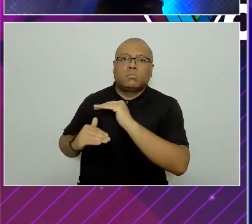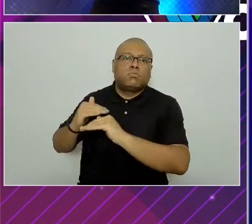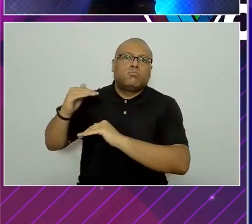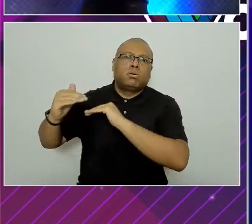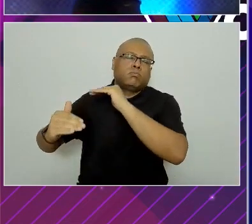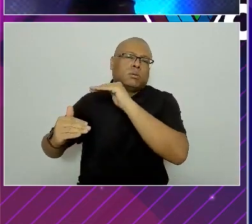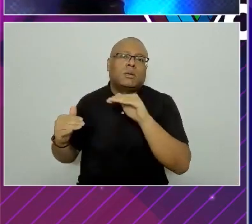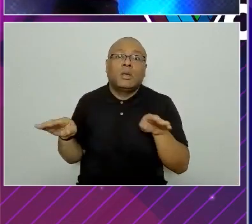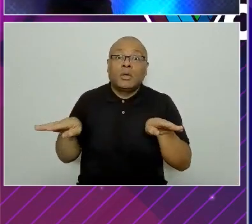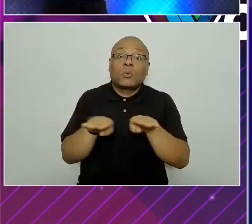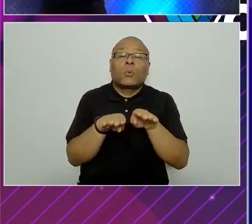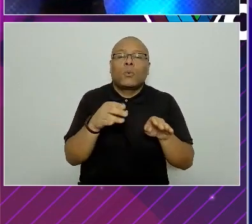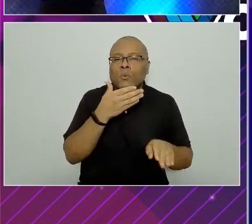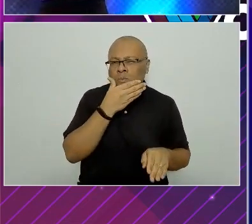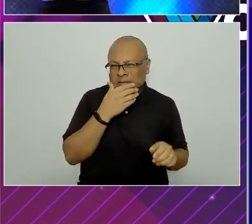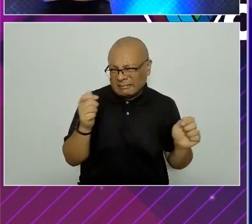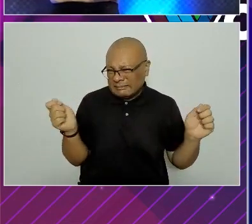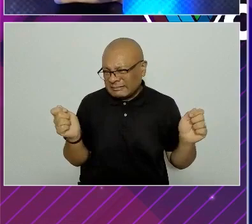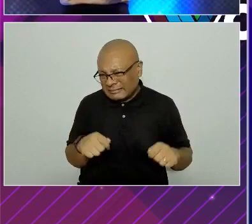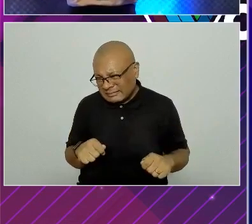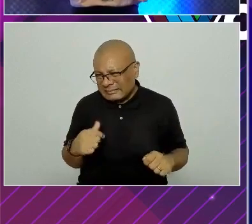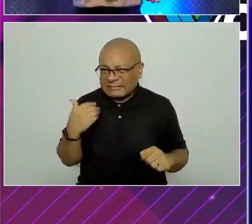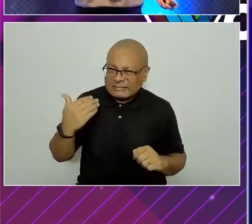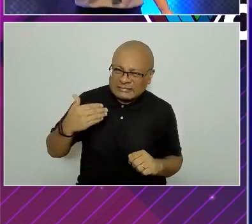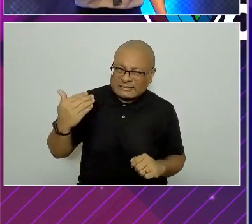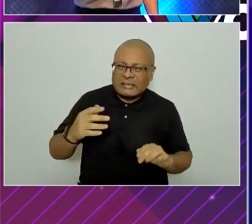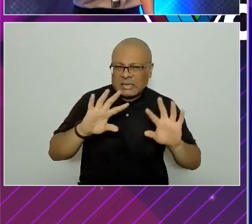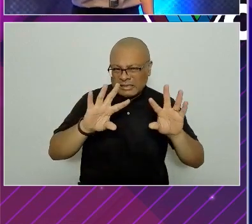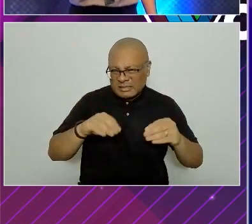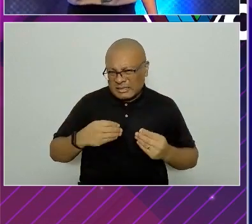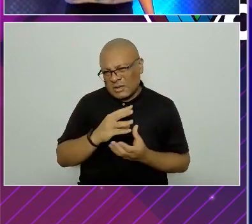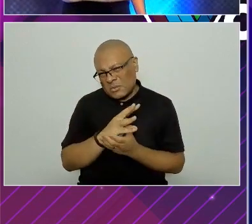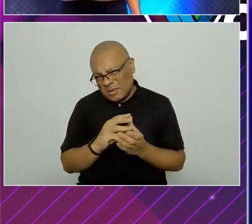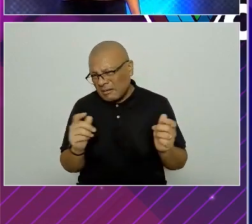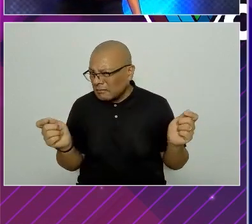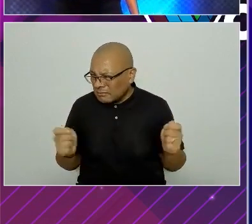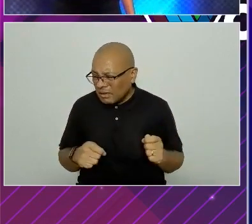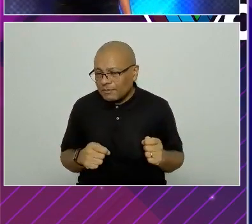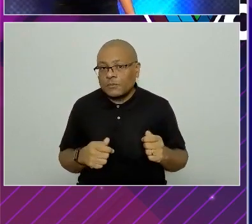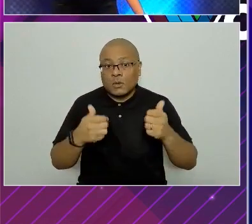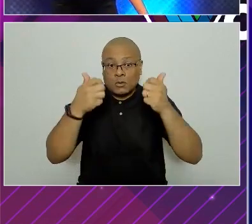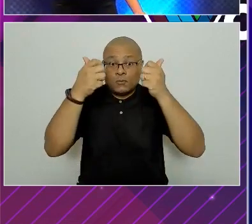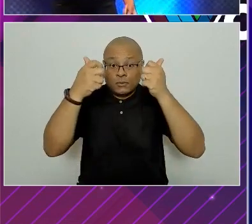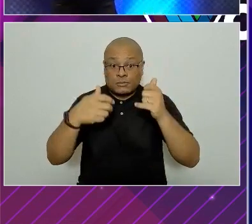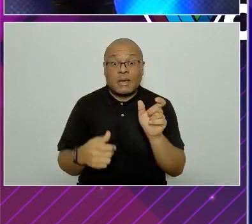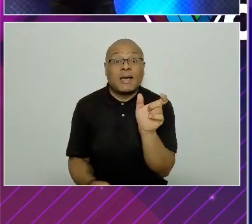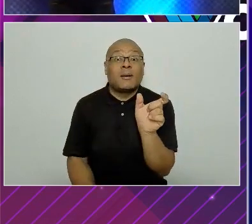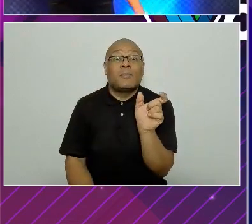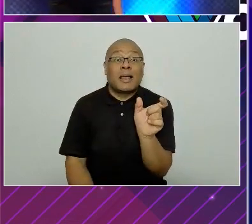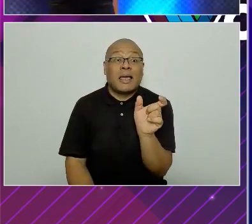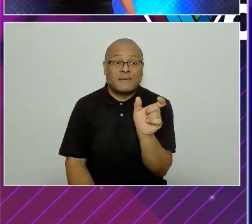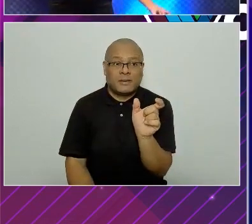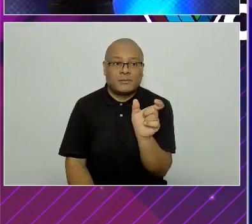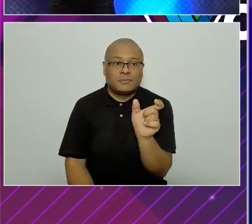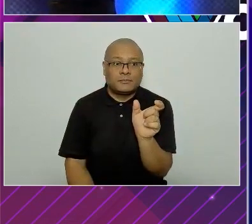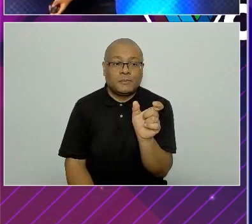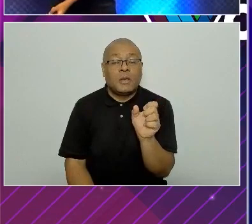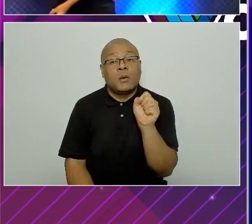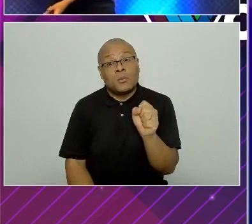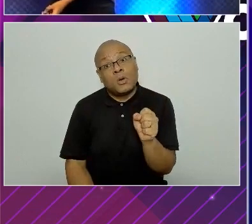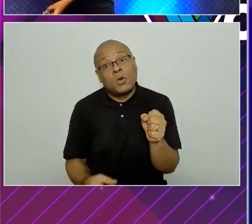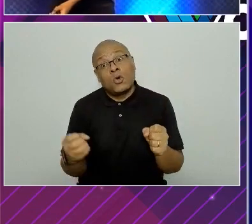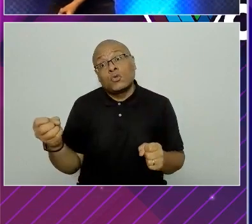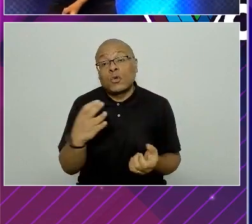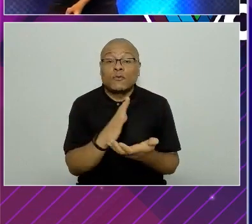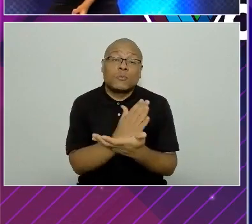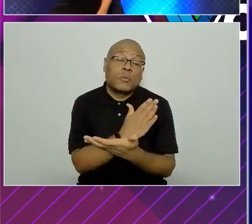né? Se ainda tem mais outras inspirações que podem ser buscadas. E aí eu vou trazer um termo aqui para a gente, que é um termo que pode ser novo para alguns,